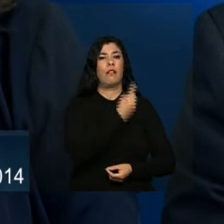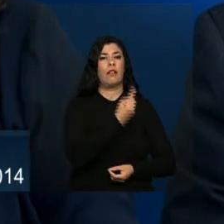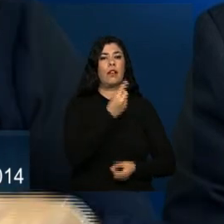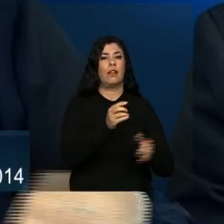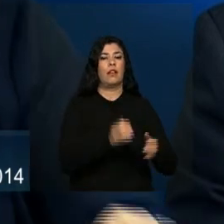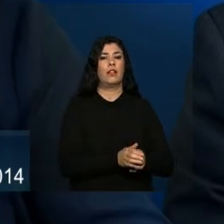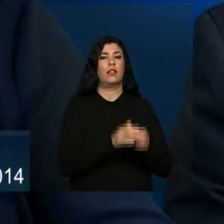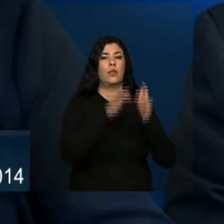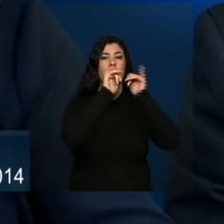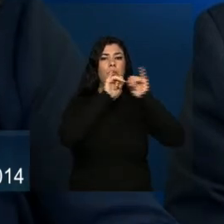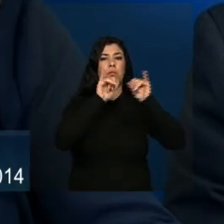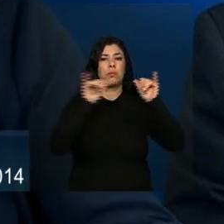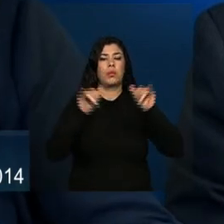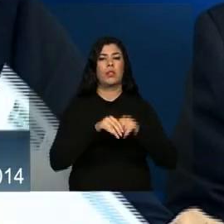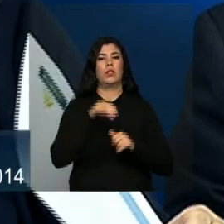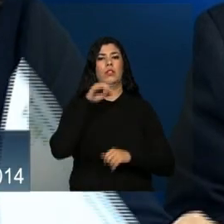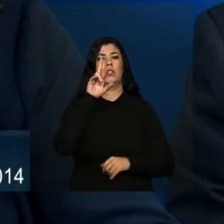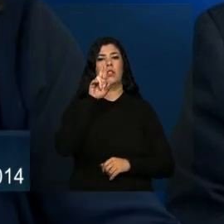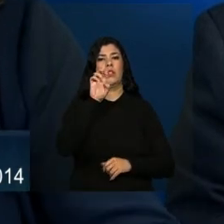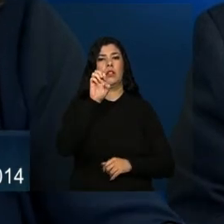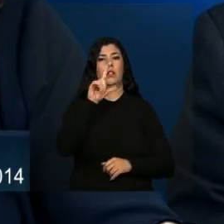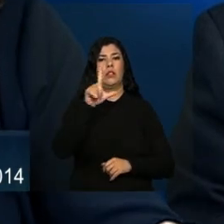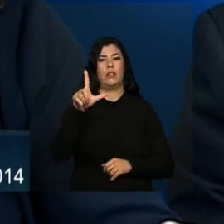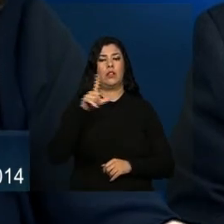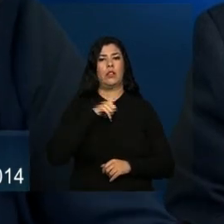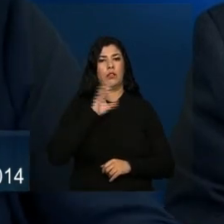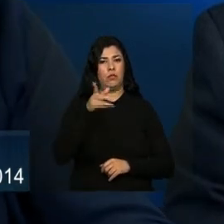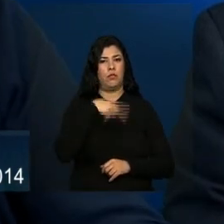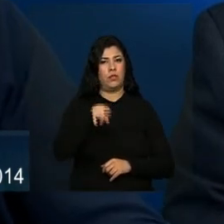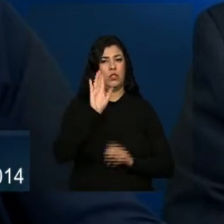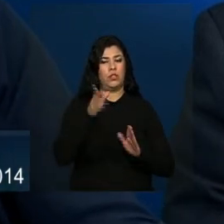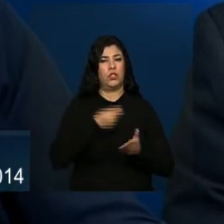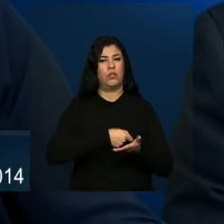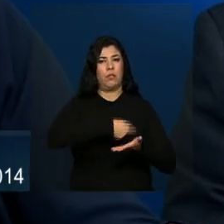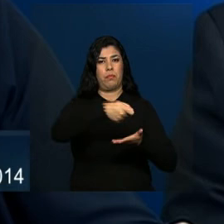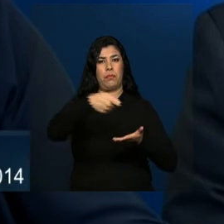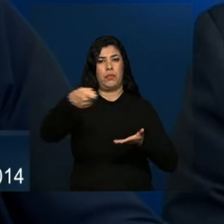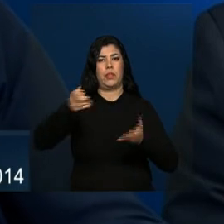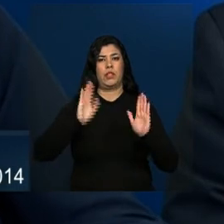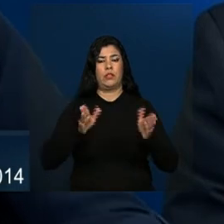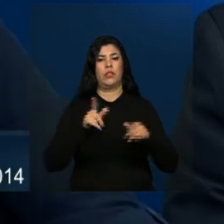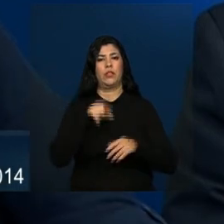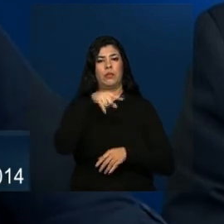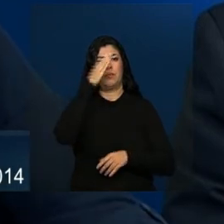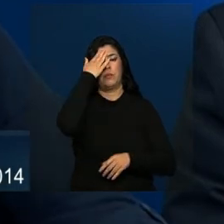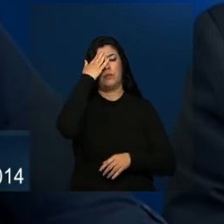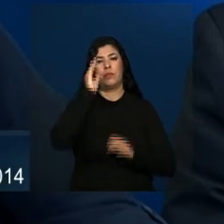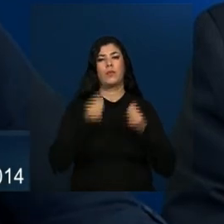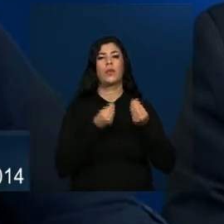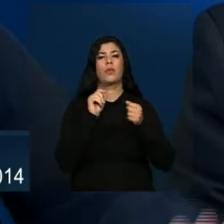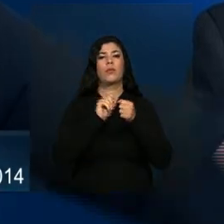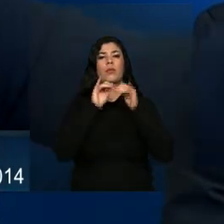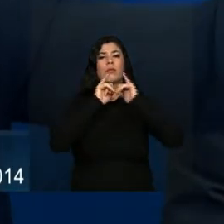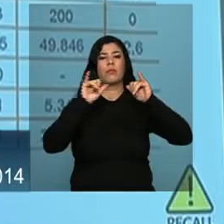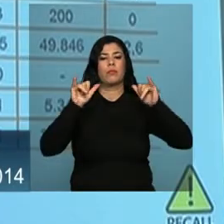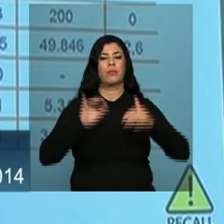campanha de Recall ela vocês vão receber todos os dados tá já tá pronto para entregar para você isto é